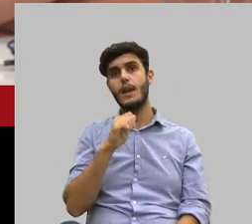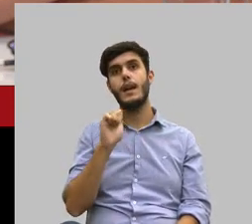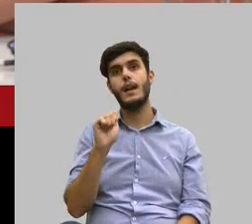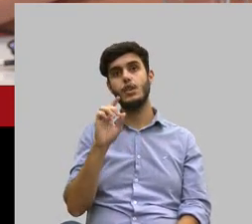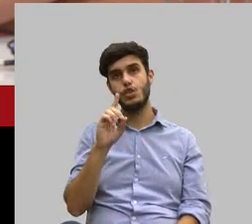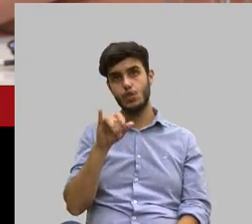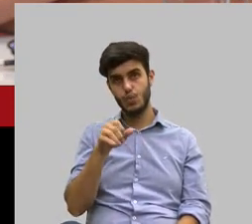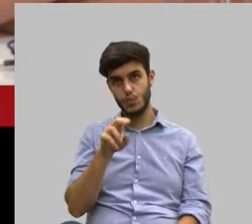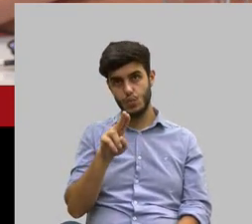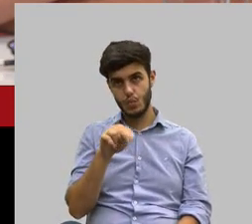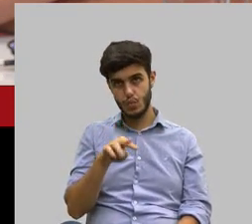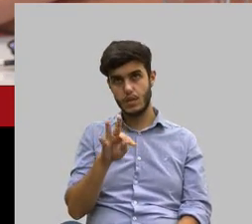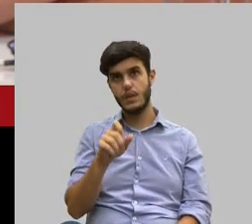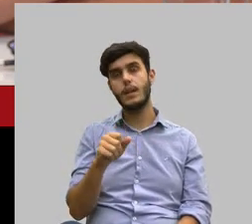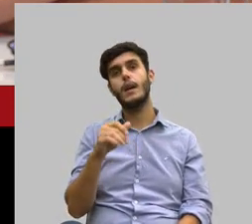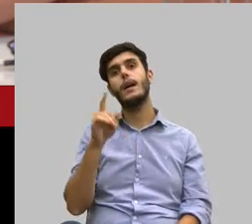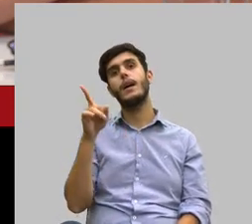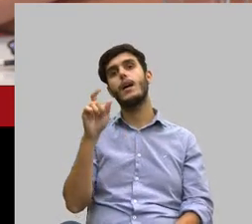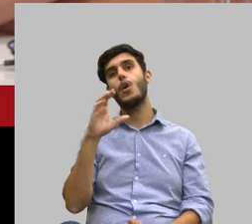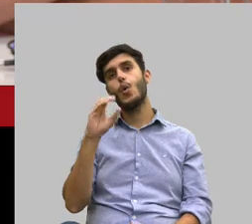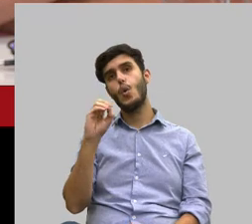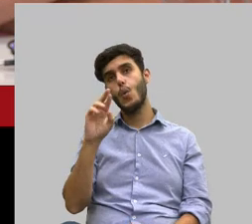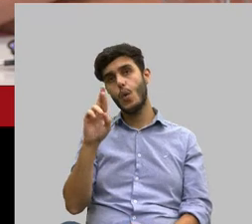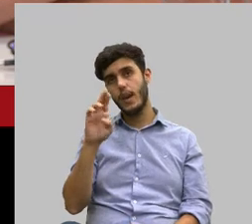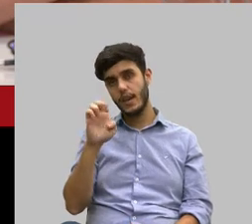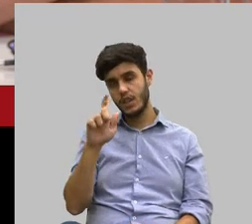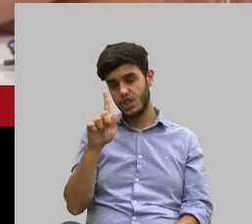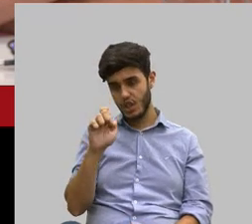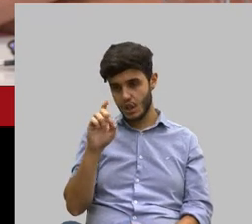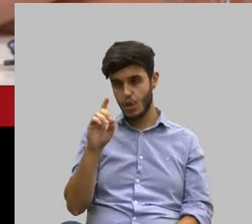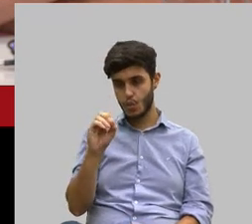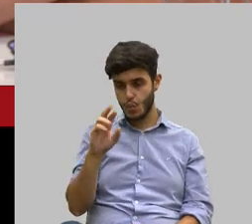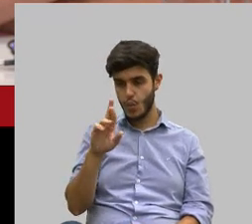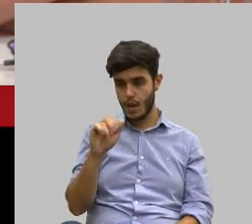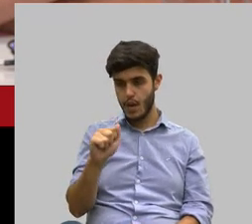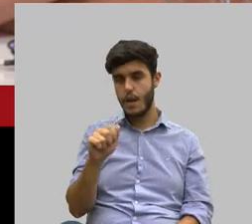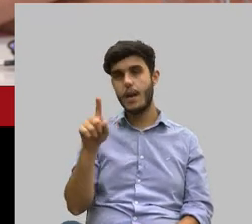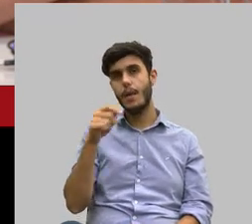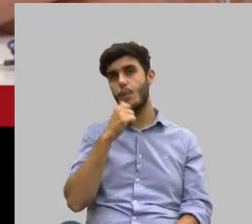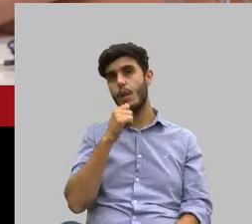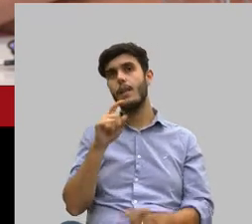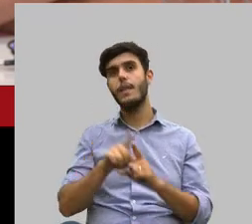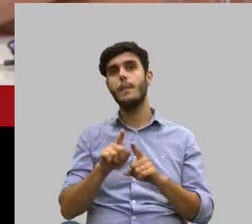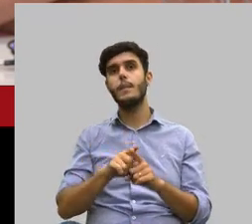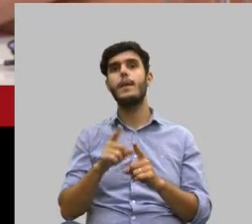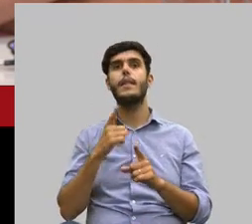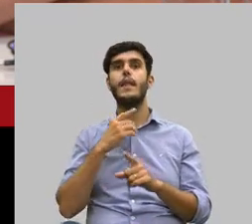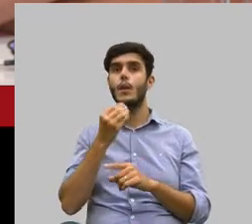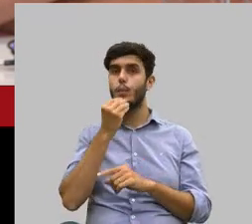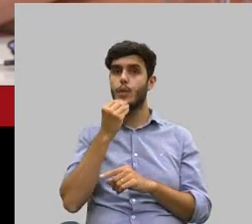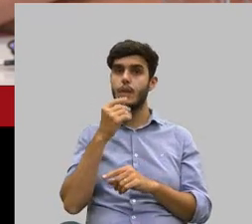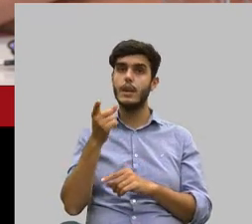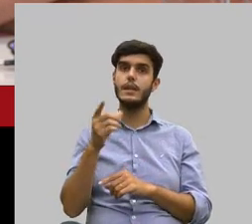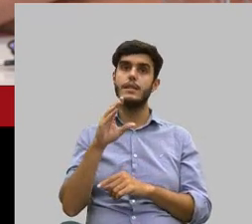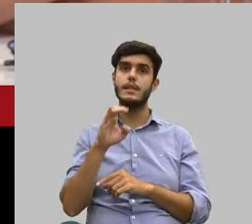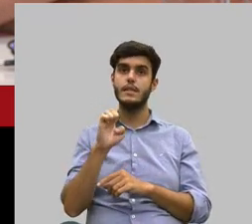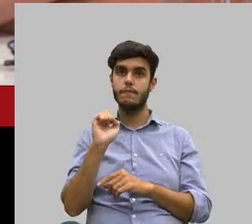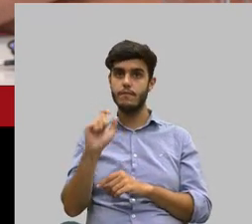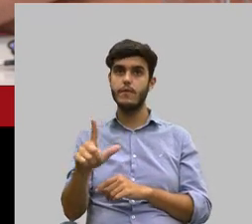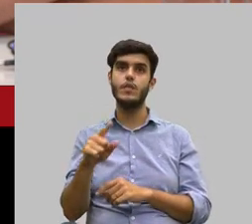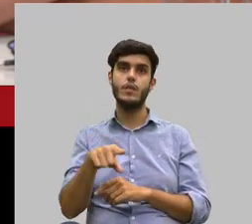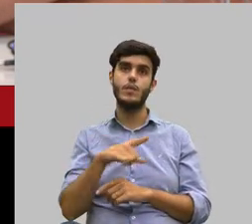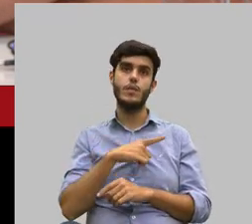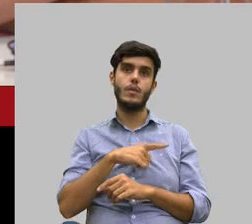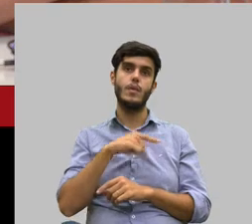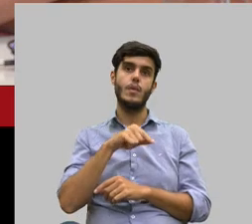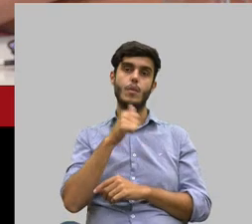a corregedora mulher tem uma oportunidade que talvez a polícia civil não terá outra igual com esses cargos